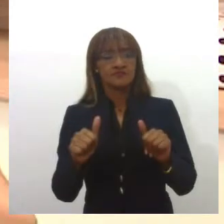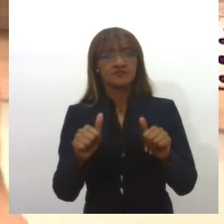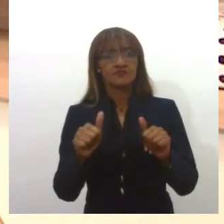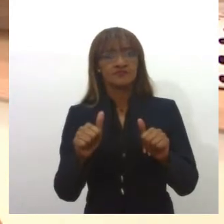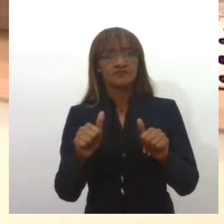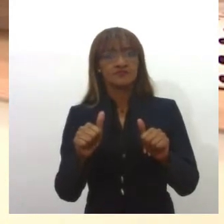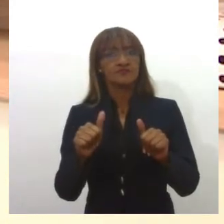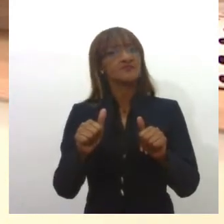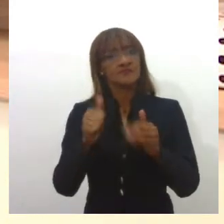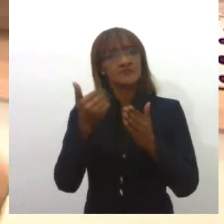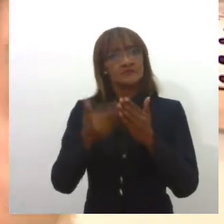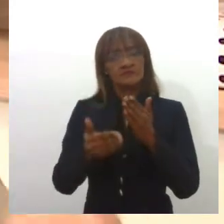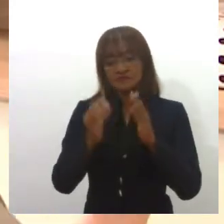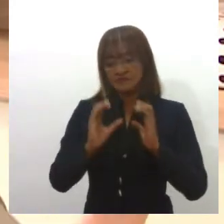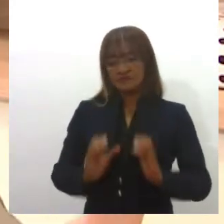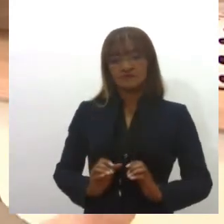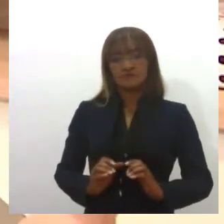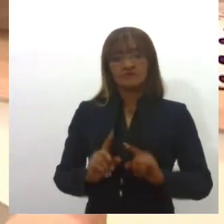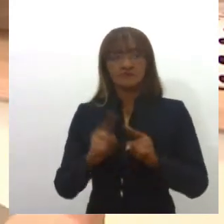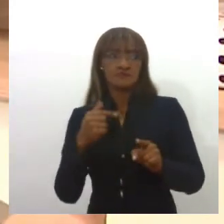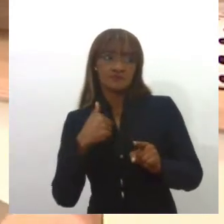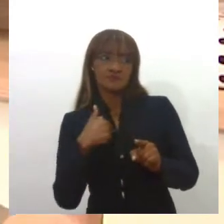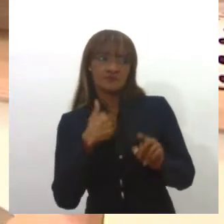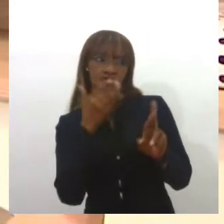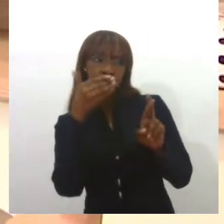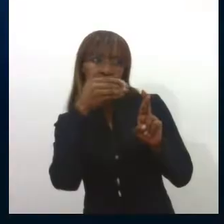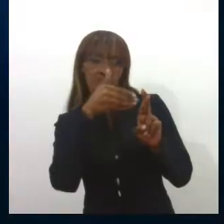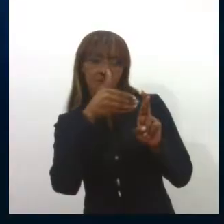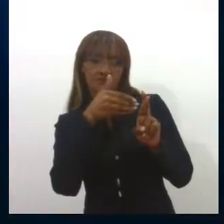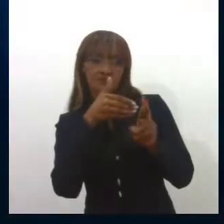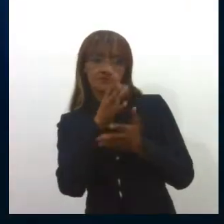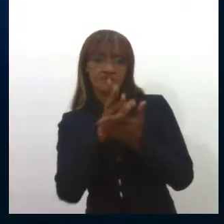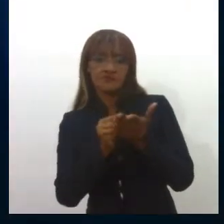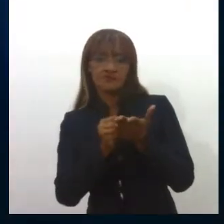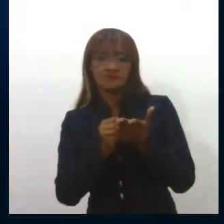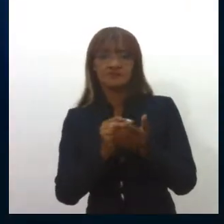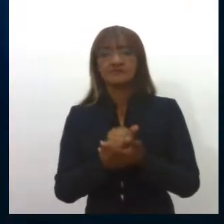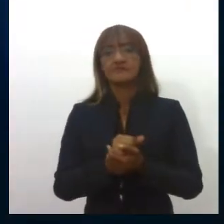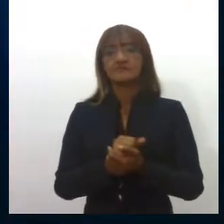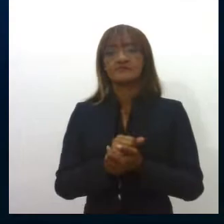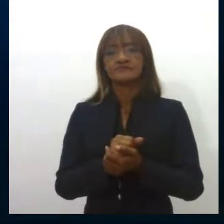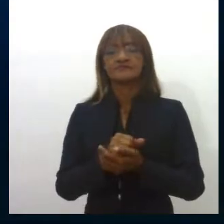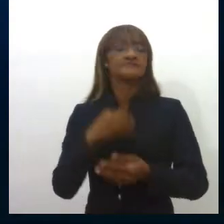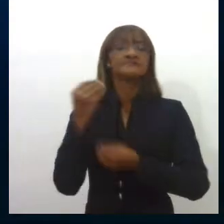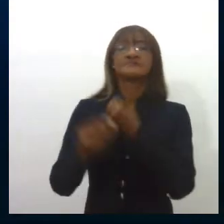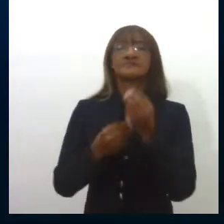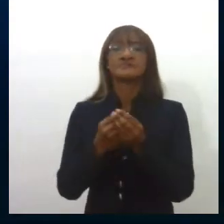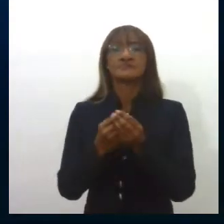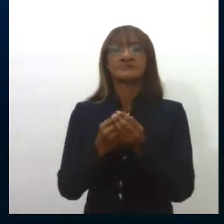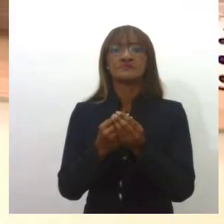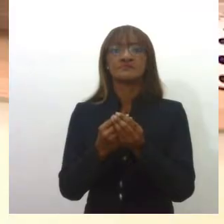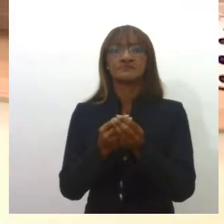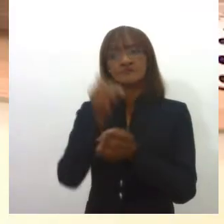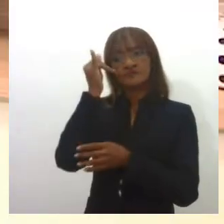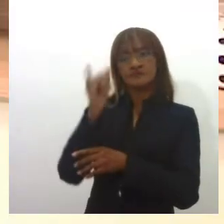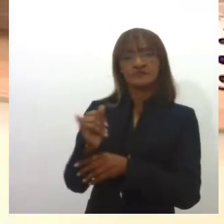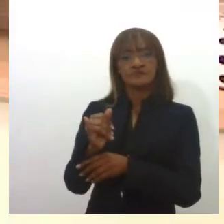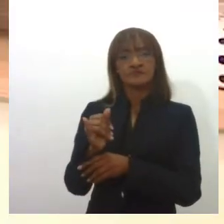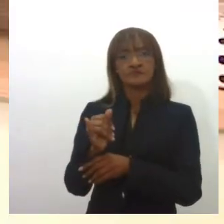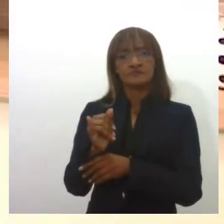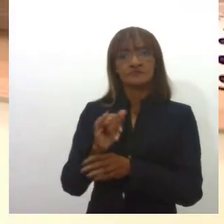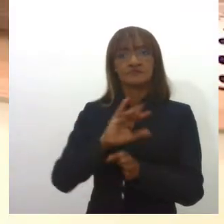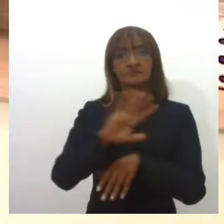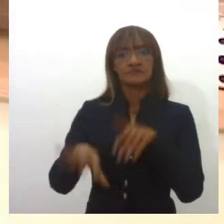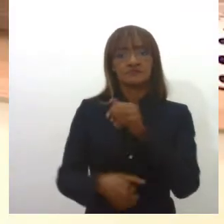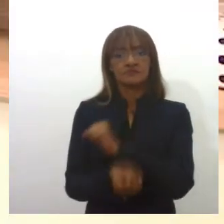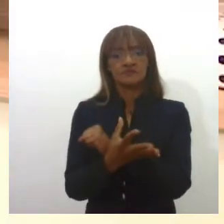ética, evidentemente que eu me inspirarei nelas para fazê-lo. Como controlar a corrupção? O tempo todo